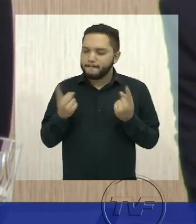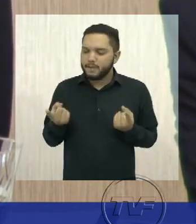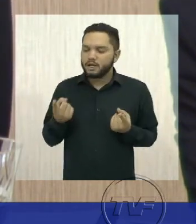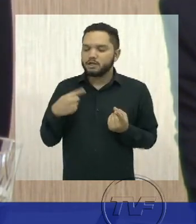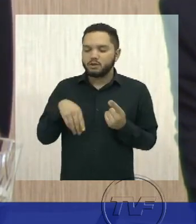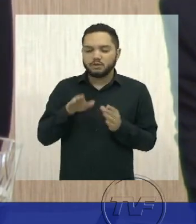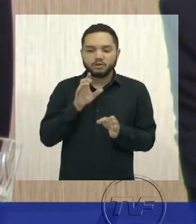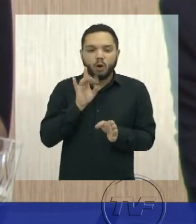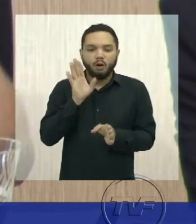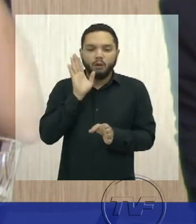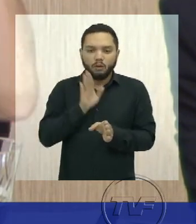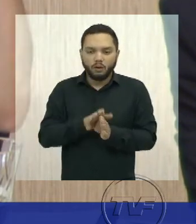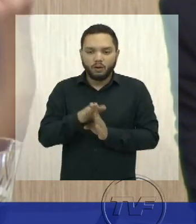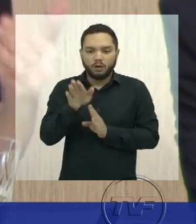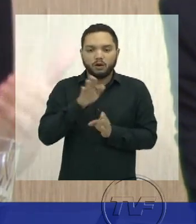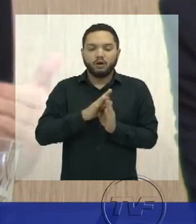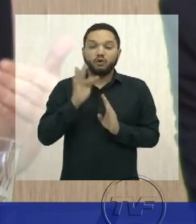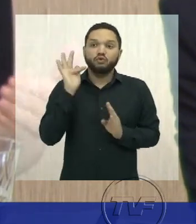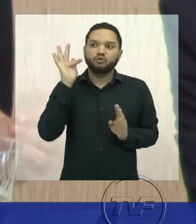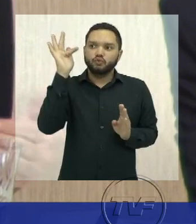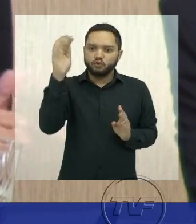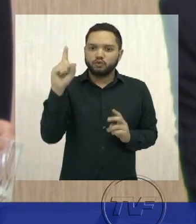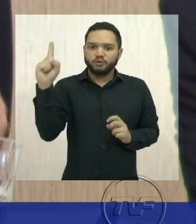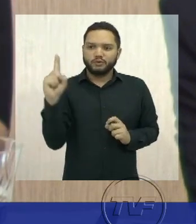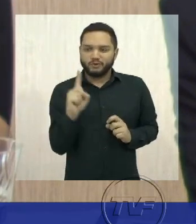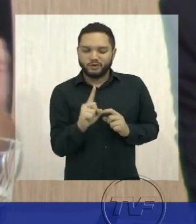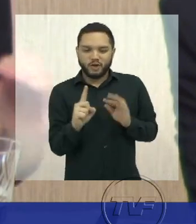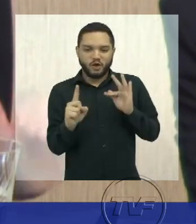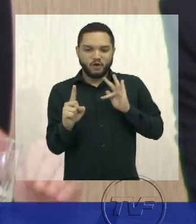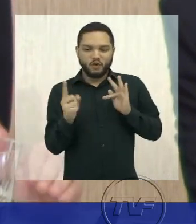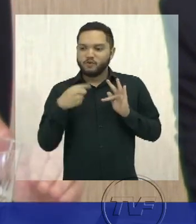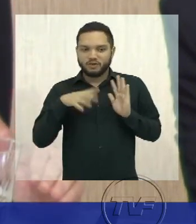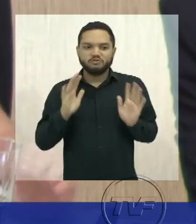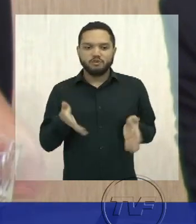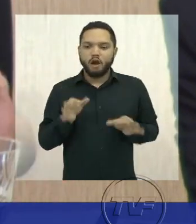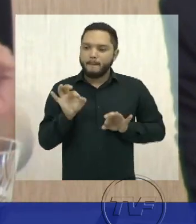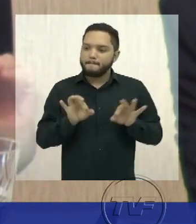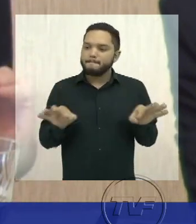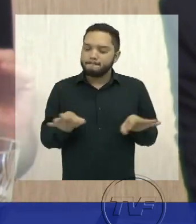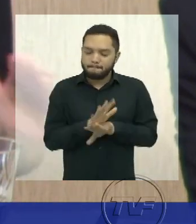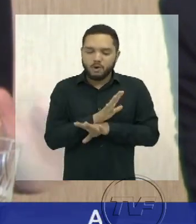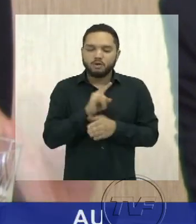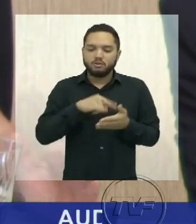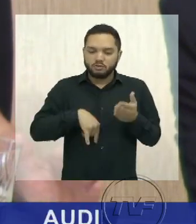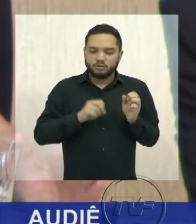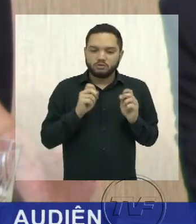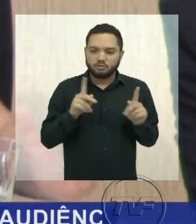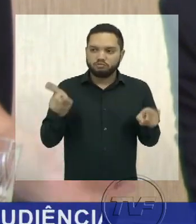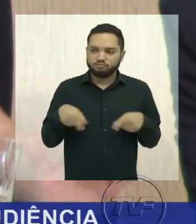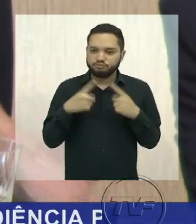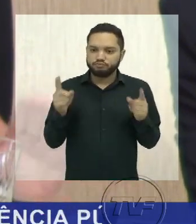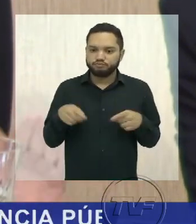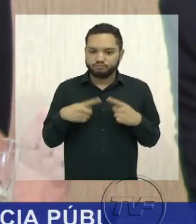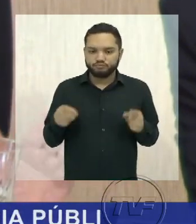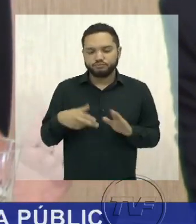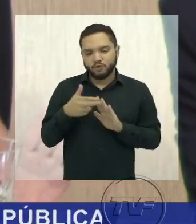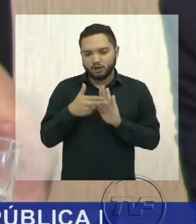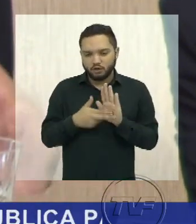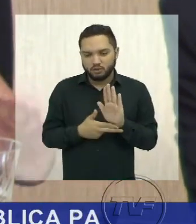orientar exatamente para que quando a fiscalização chegue, vocês já estejam totalmente de acordo com o